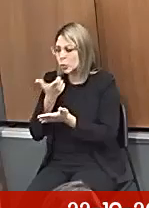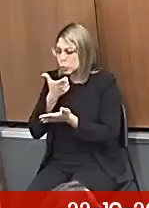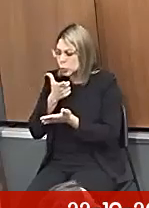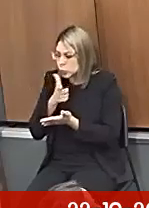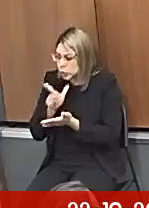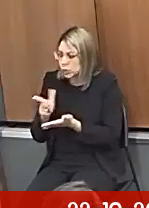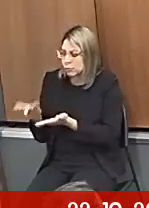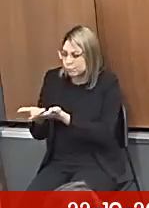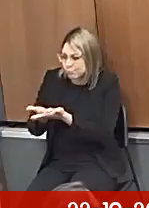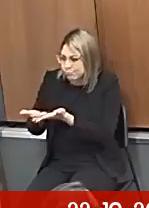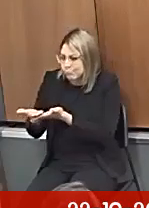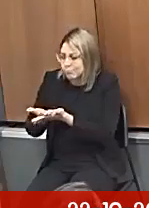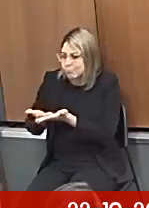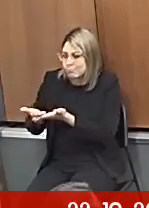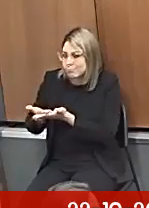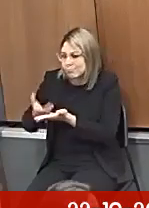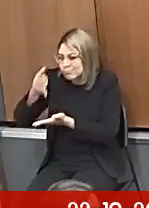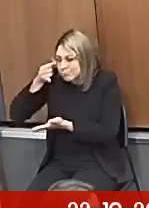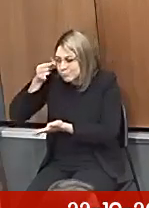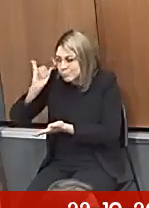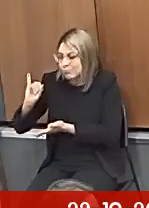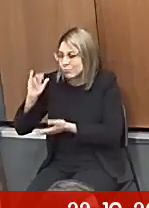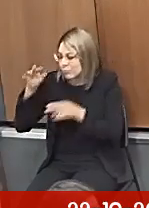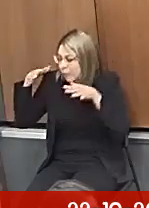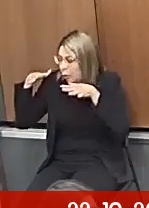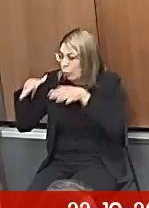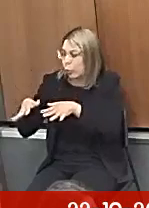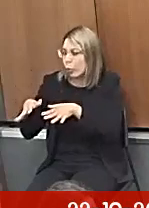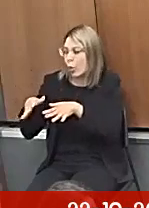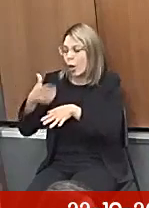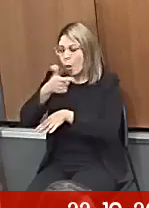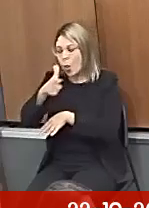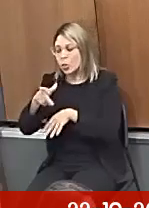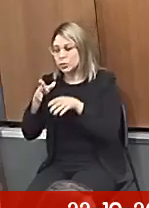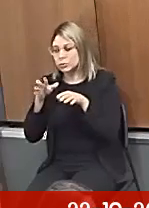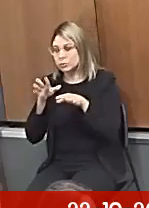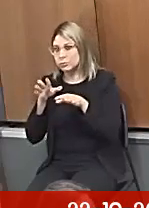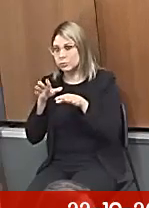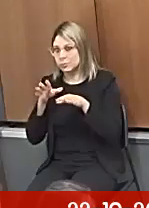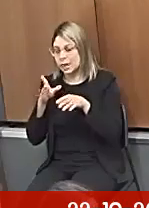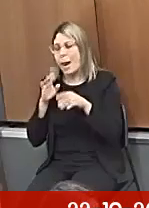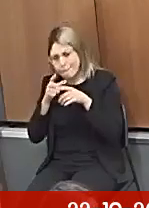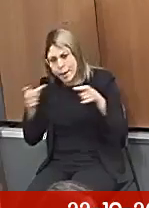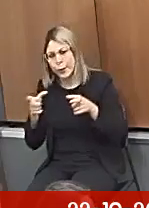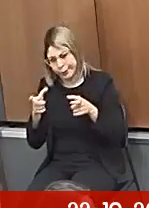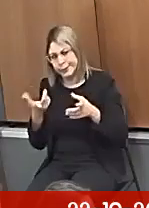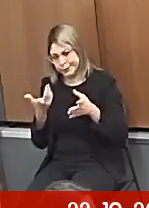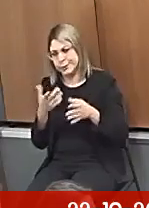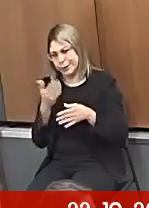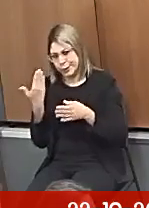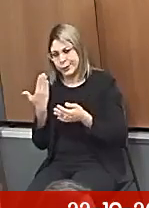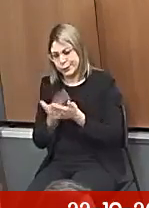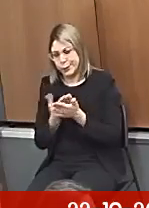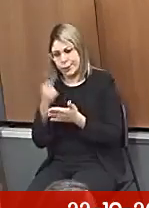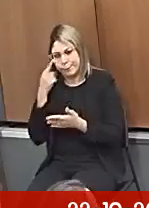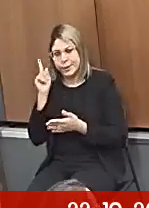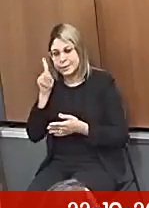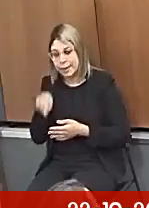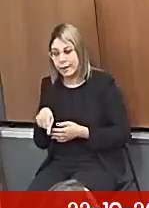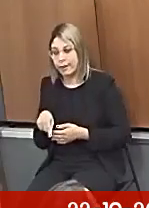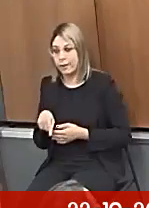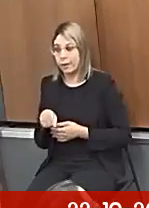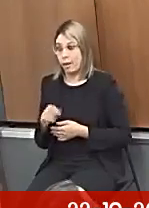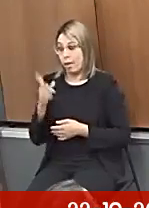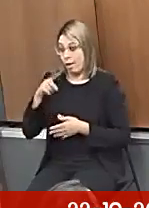acolheria sem olhar aquilo que muitas vezes as escolas de Belo Horizonte... muitas vezes não. Na maioria das vezes elas olham o ranking